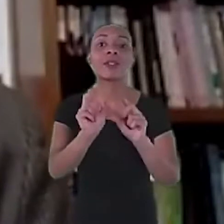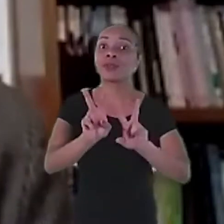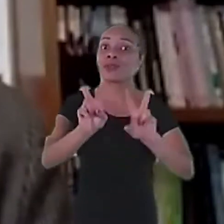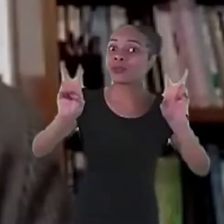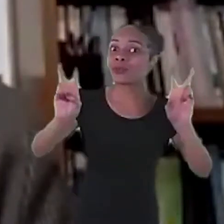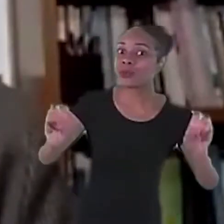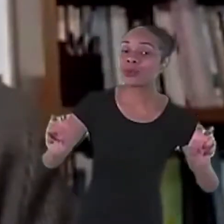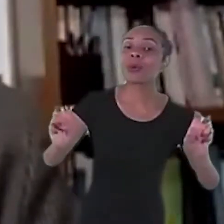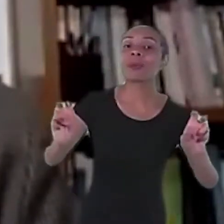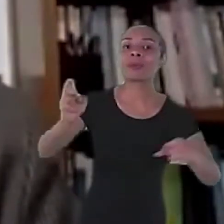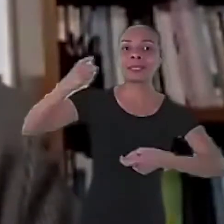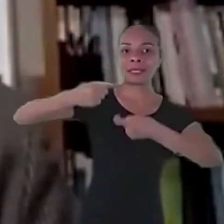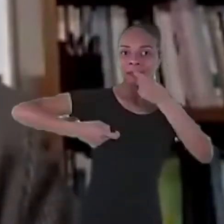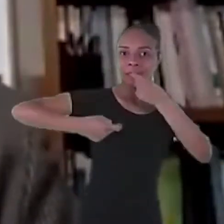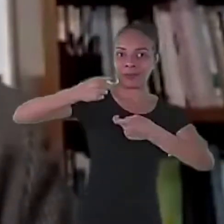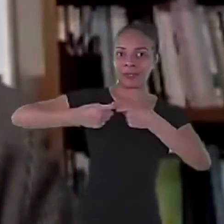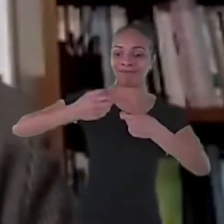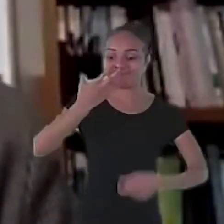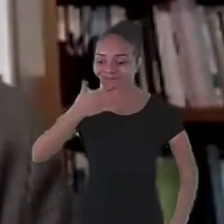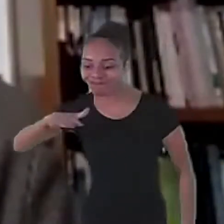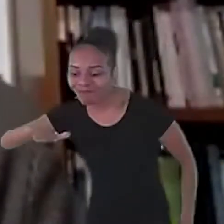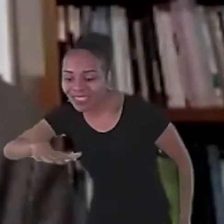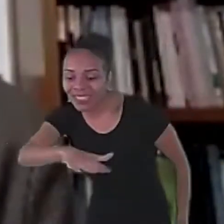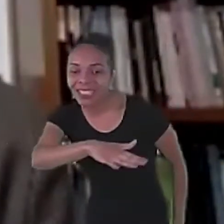sexualidade infantil.